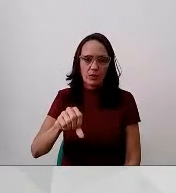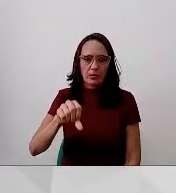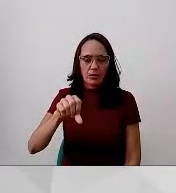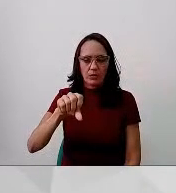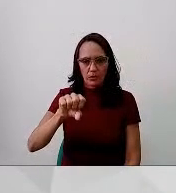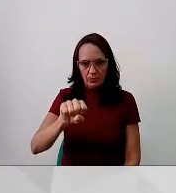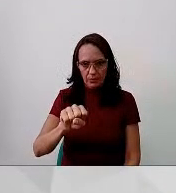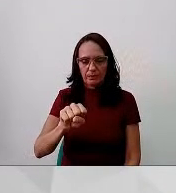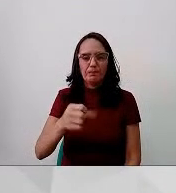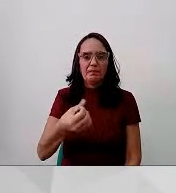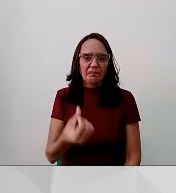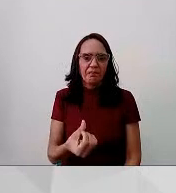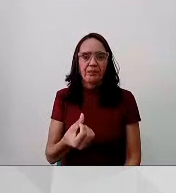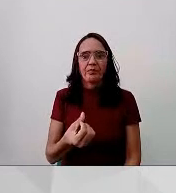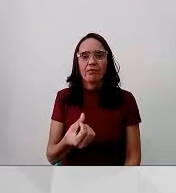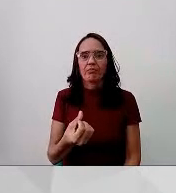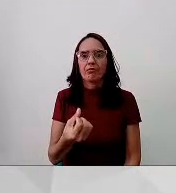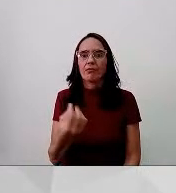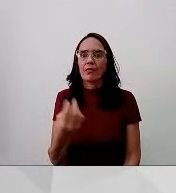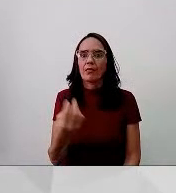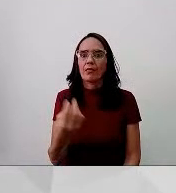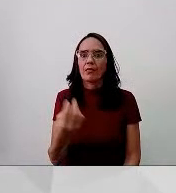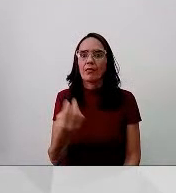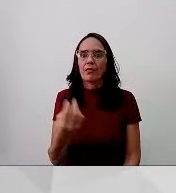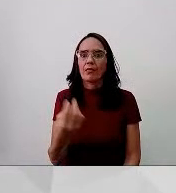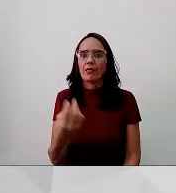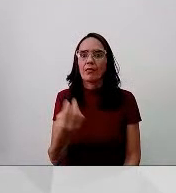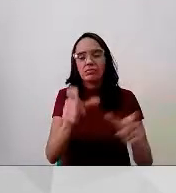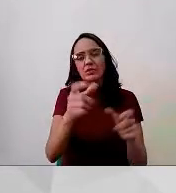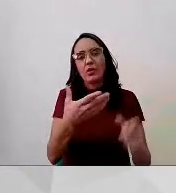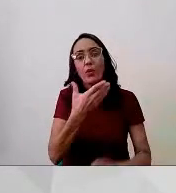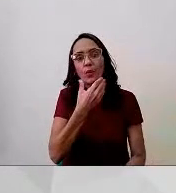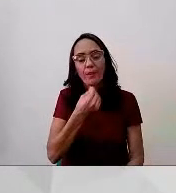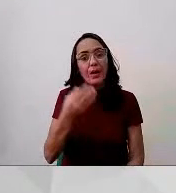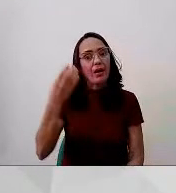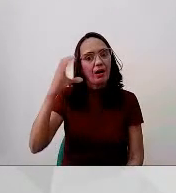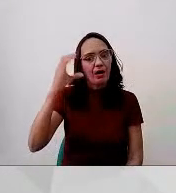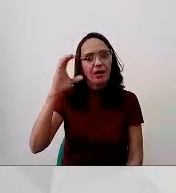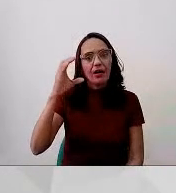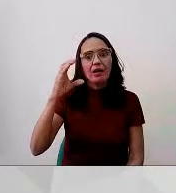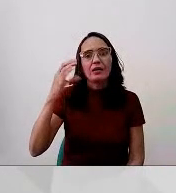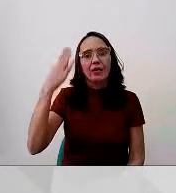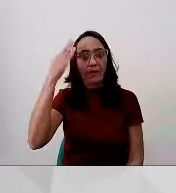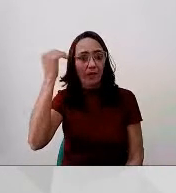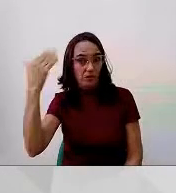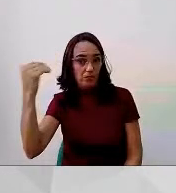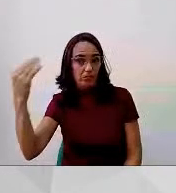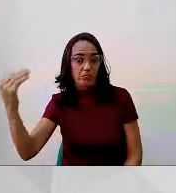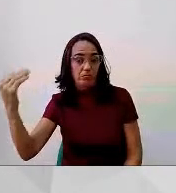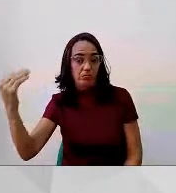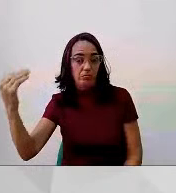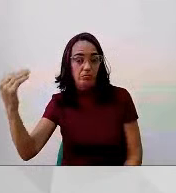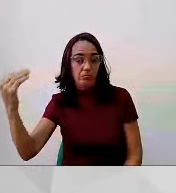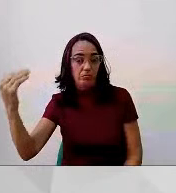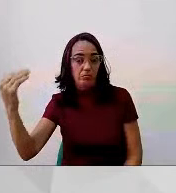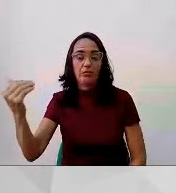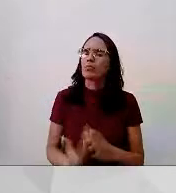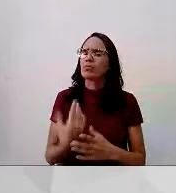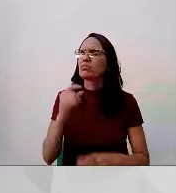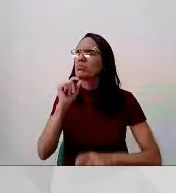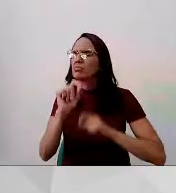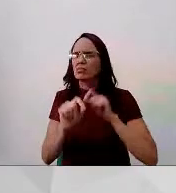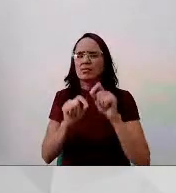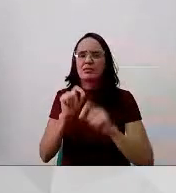né, Humehart, Williams e o Hinton, né, desenvolveram um algoritmo